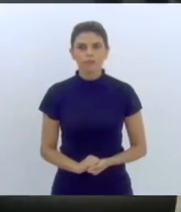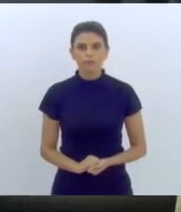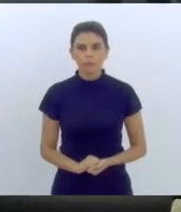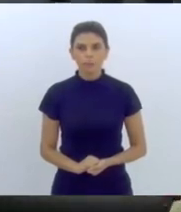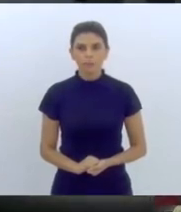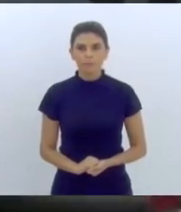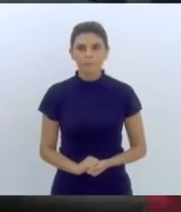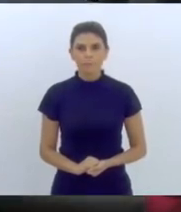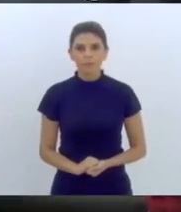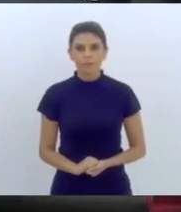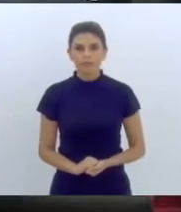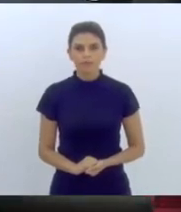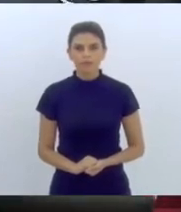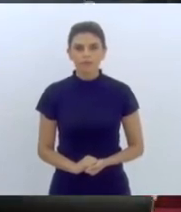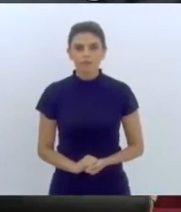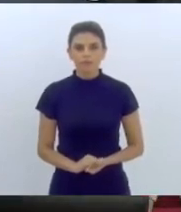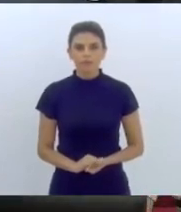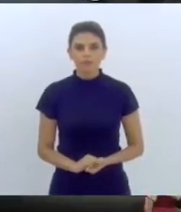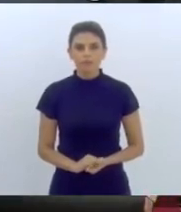Queria...